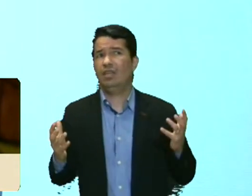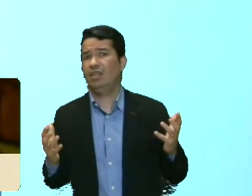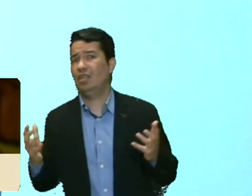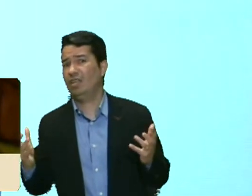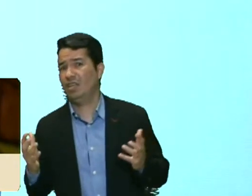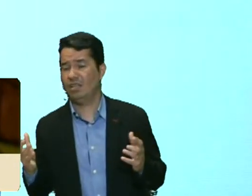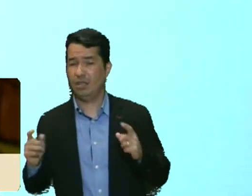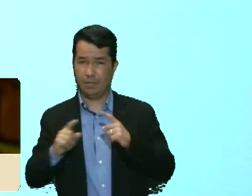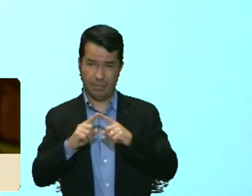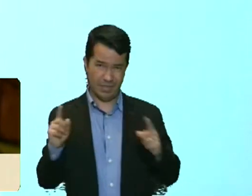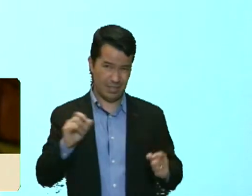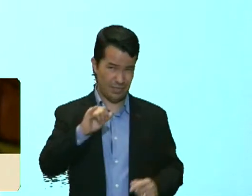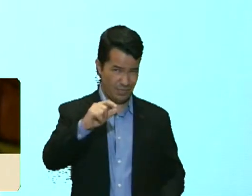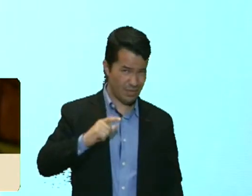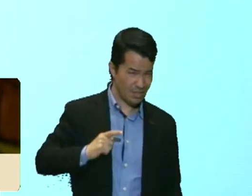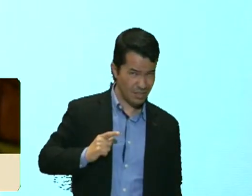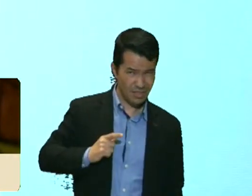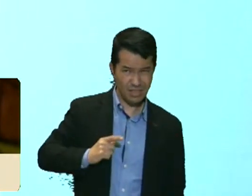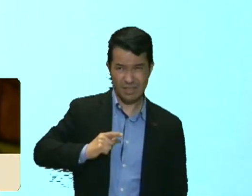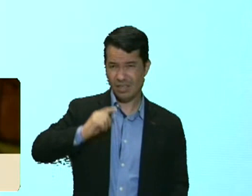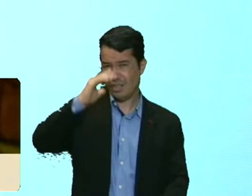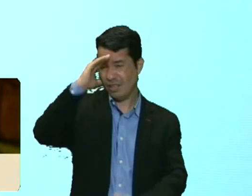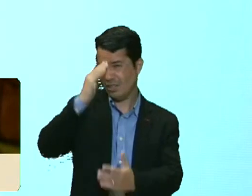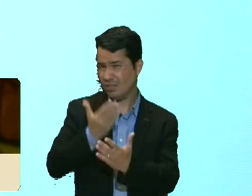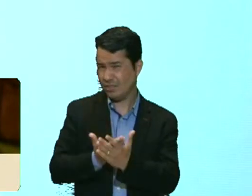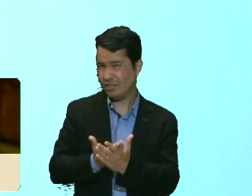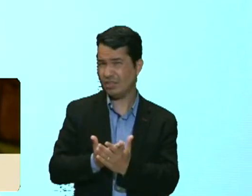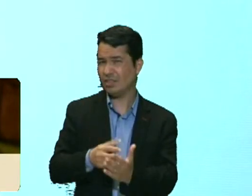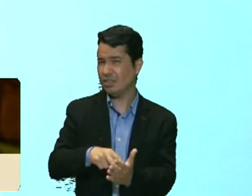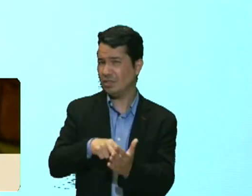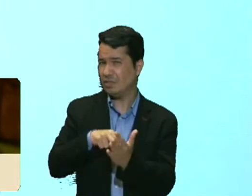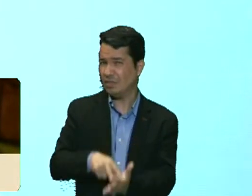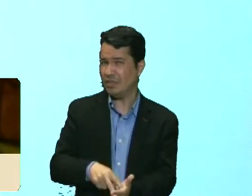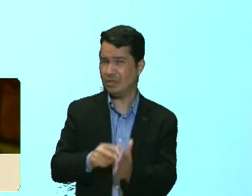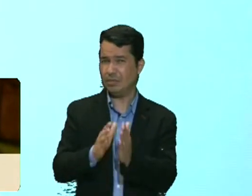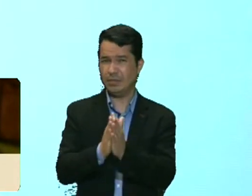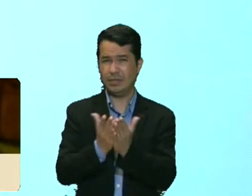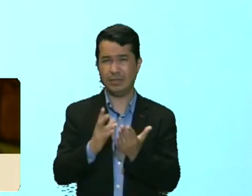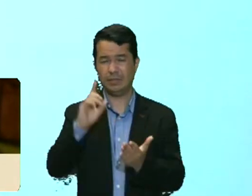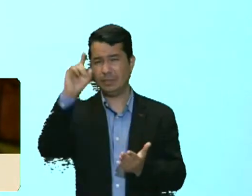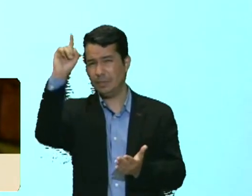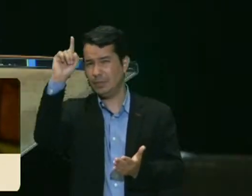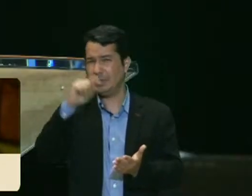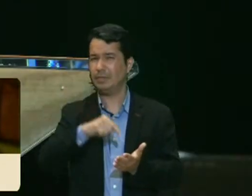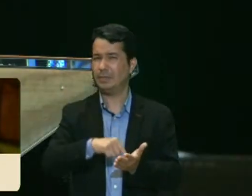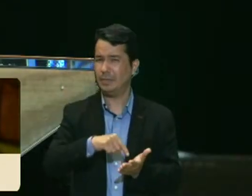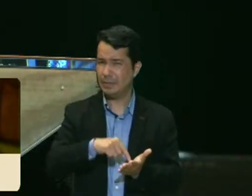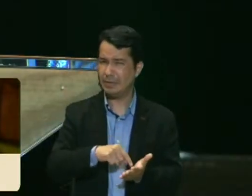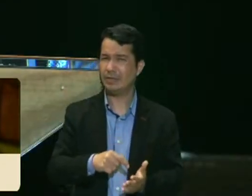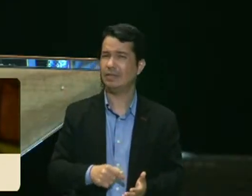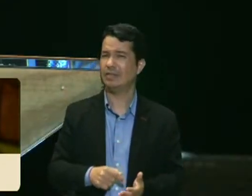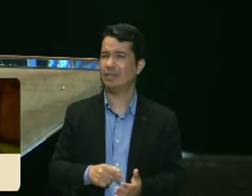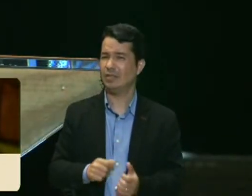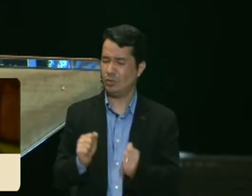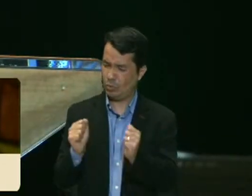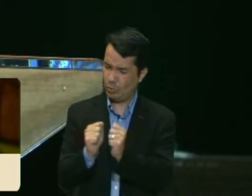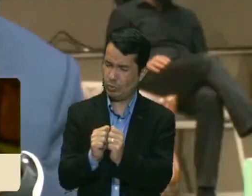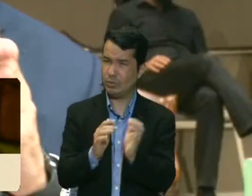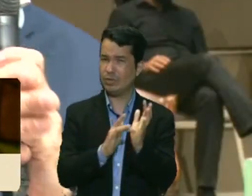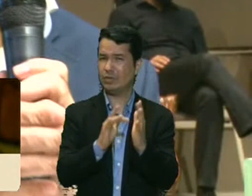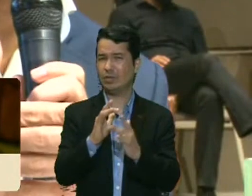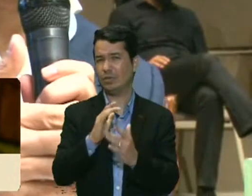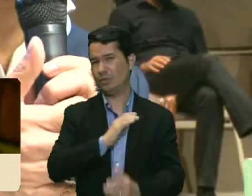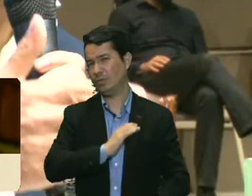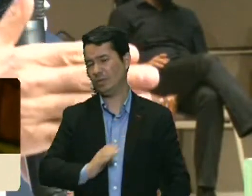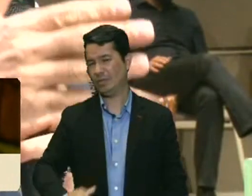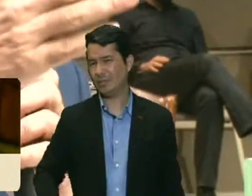Mas se a sua fé está firmada na palavra de Deus, se a sua fé está firmada no Cristo, se a sua fé está